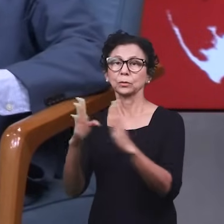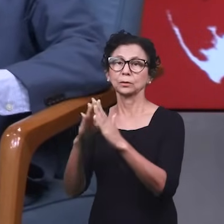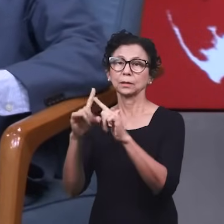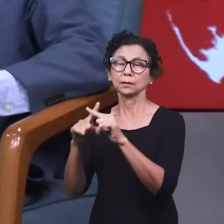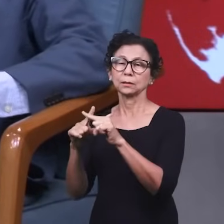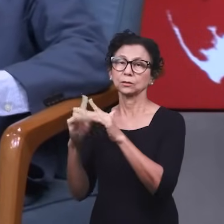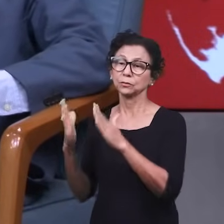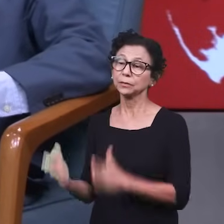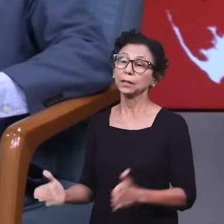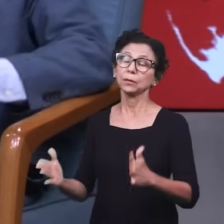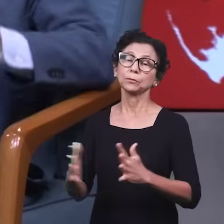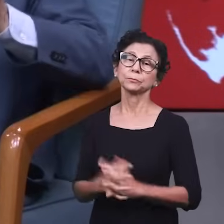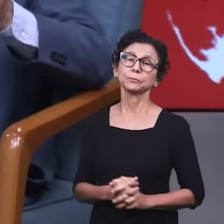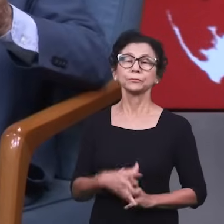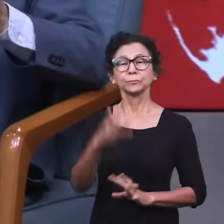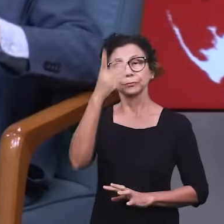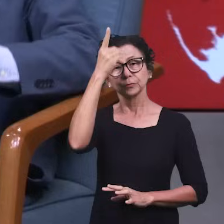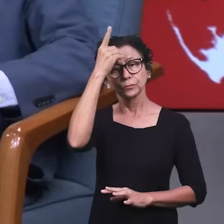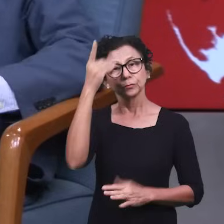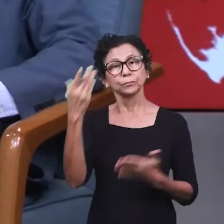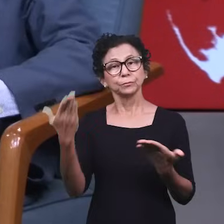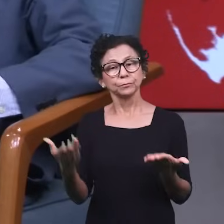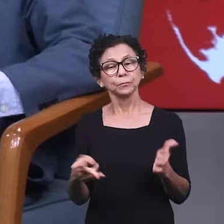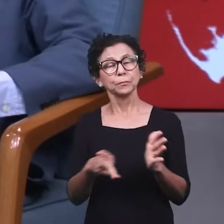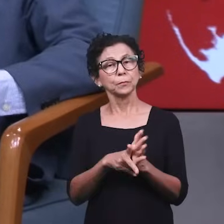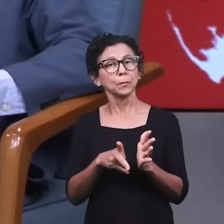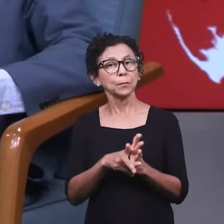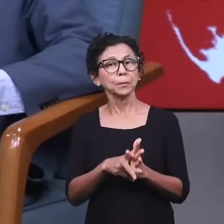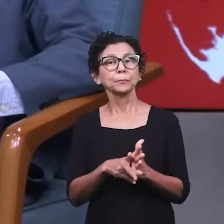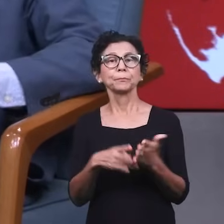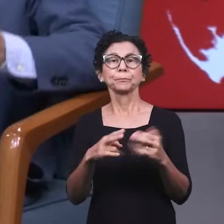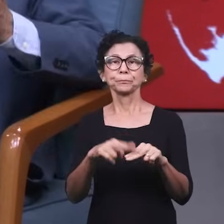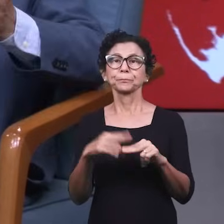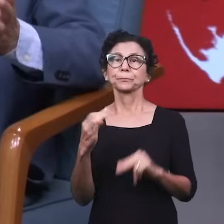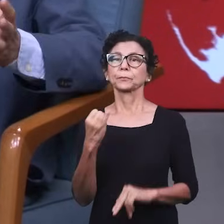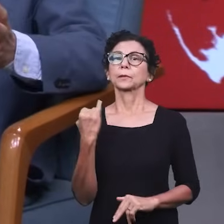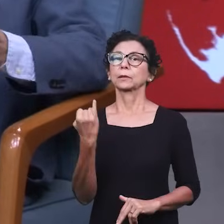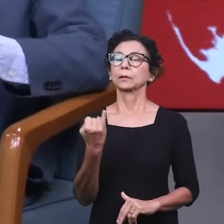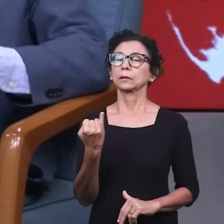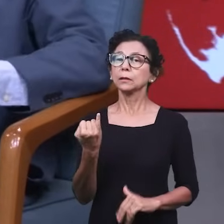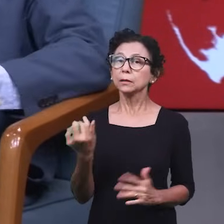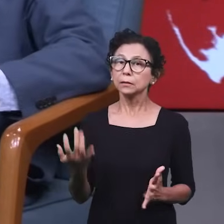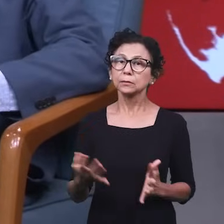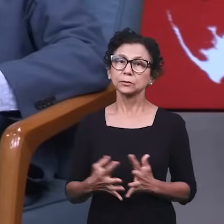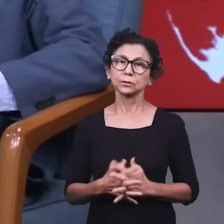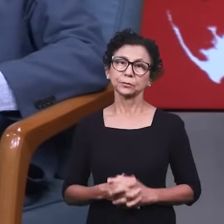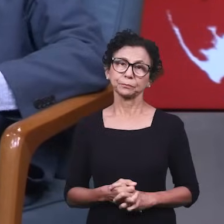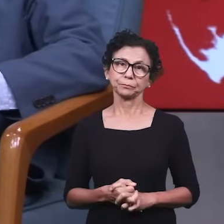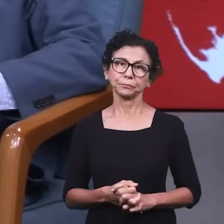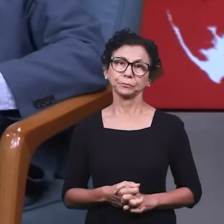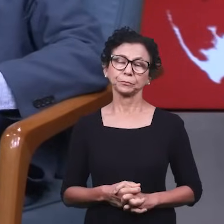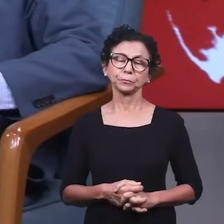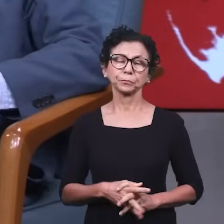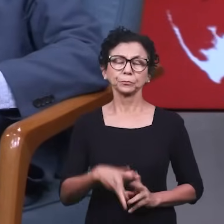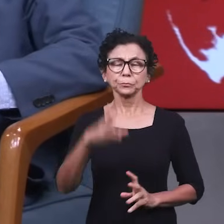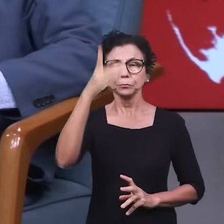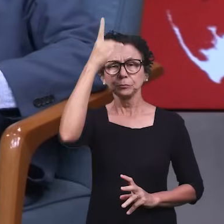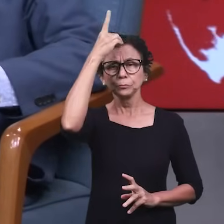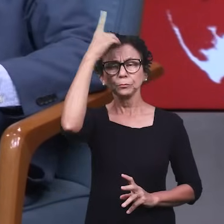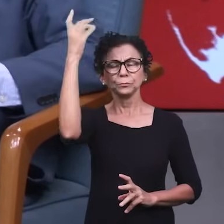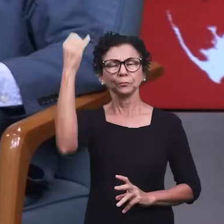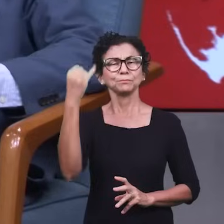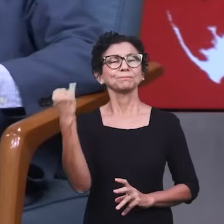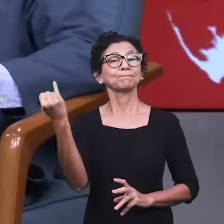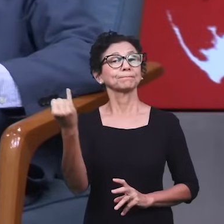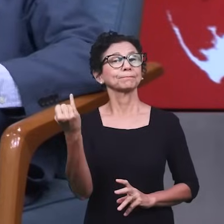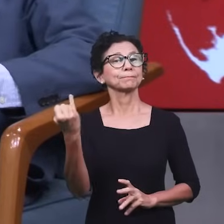da sua igreja. Os dons espirituais fazem parte disso. É por isso que é importante a presença dos